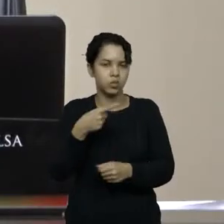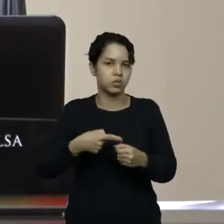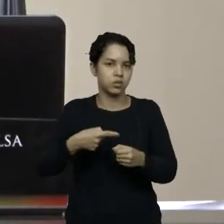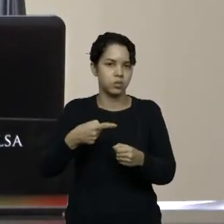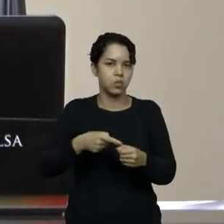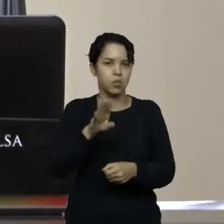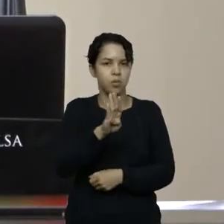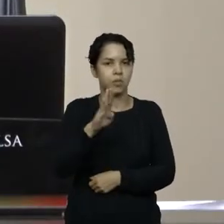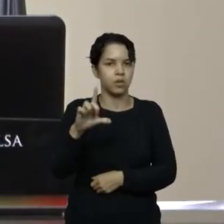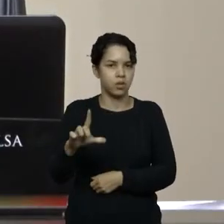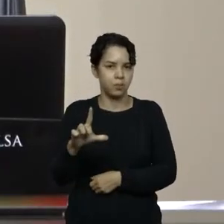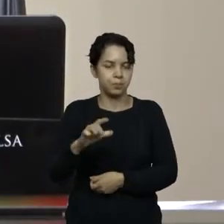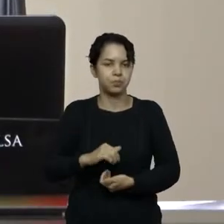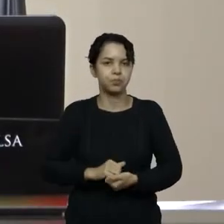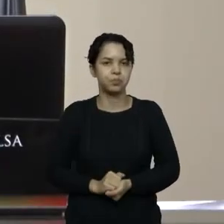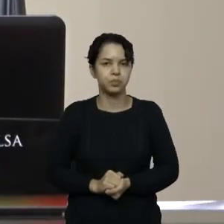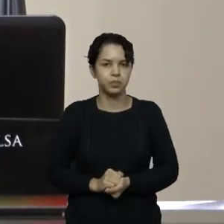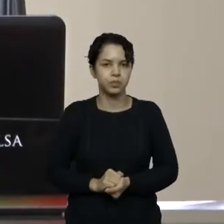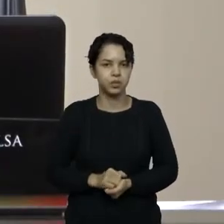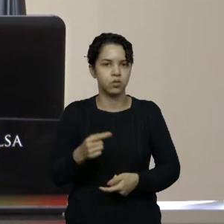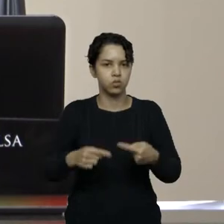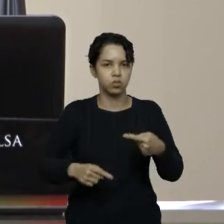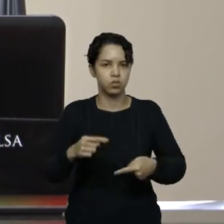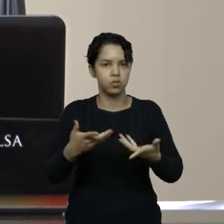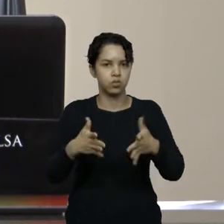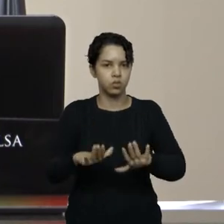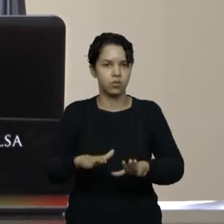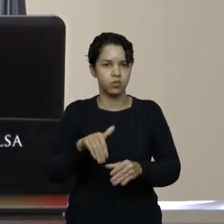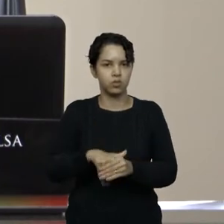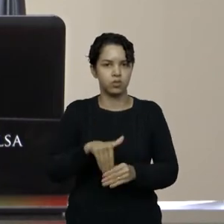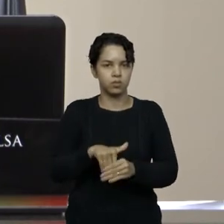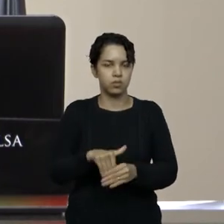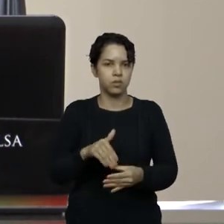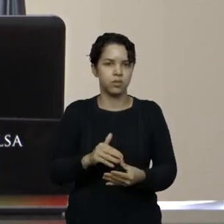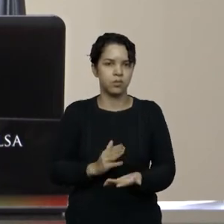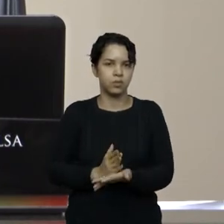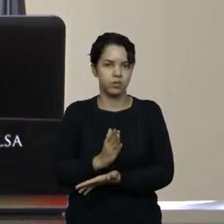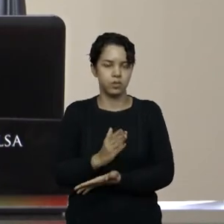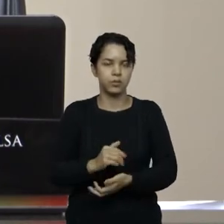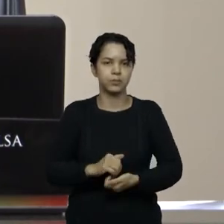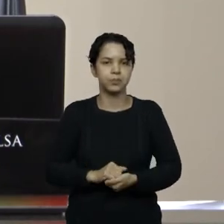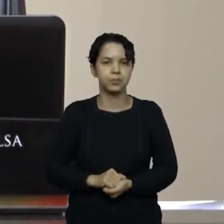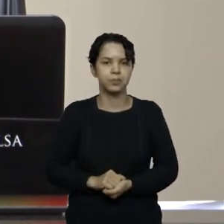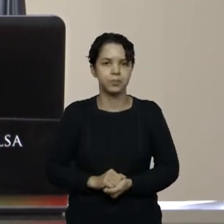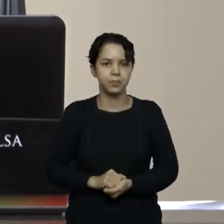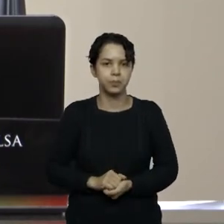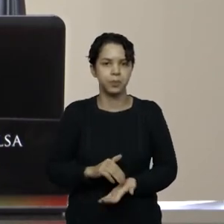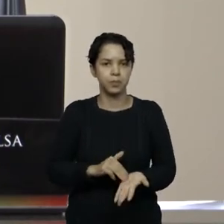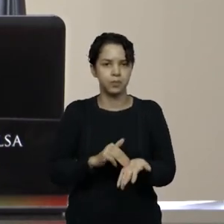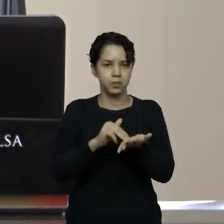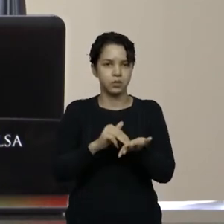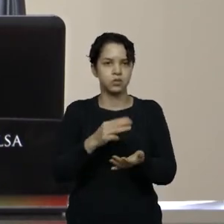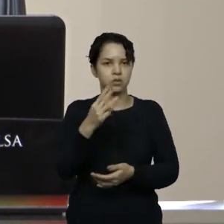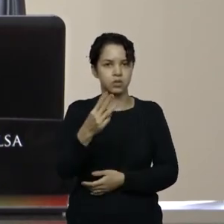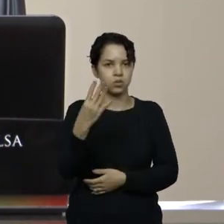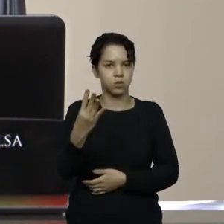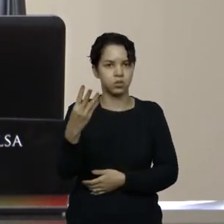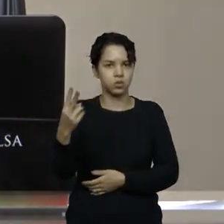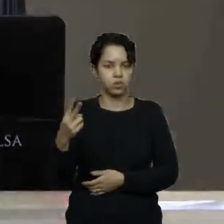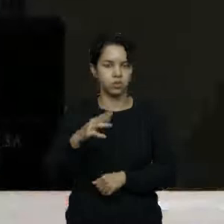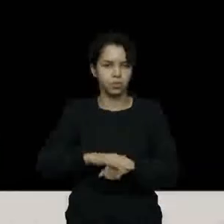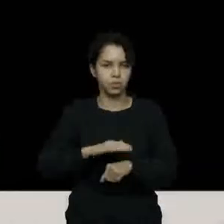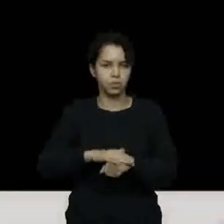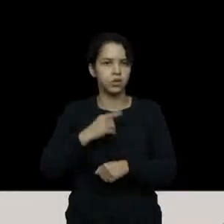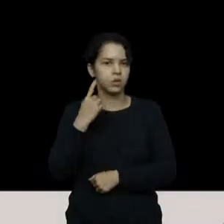e discussão não havendo que Queira discutir em votação Está aprovado 342